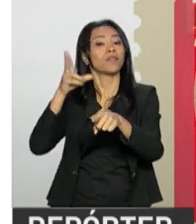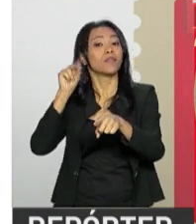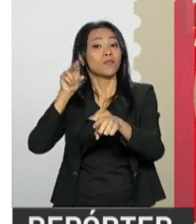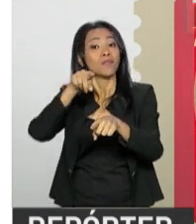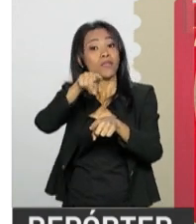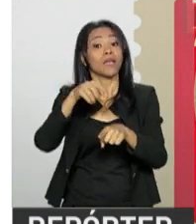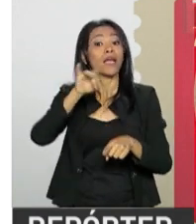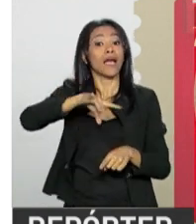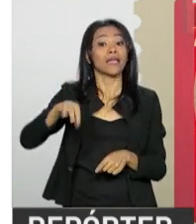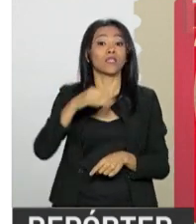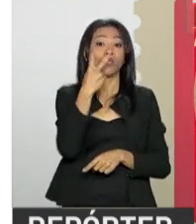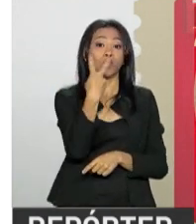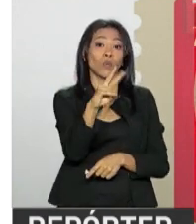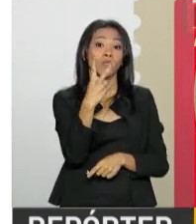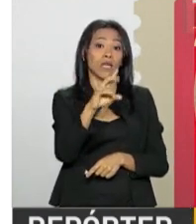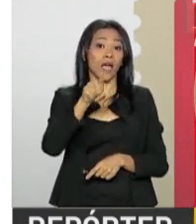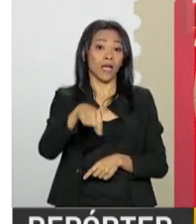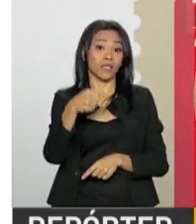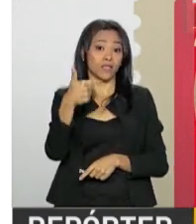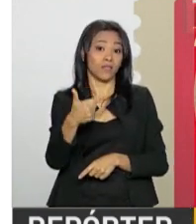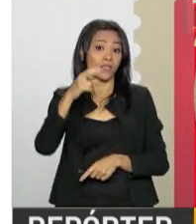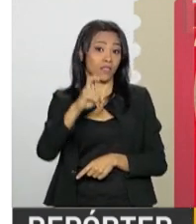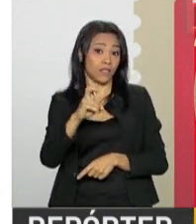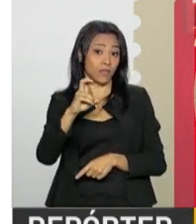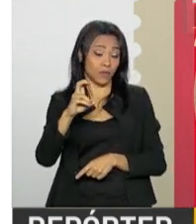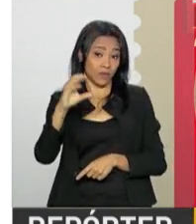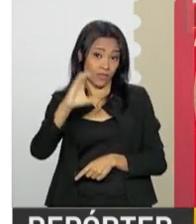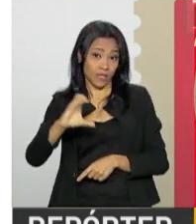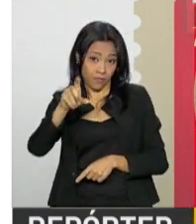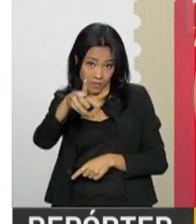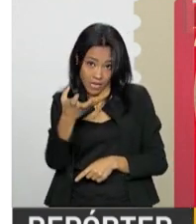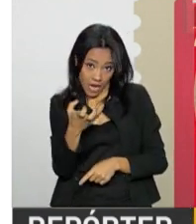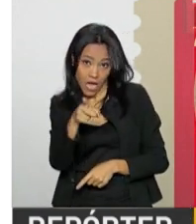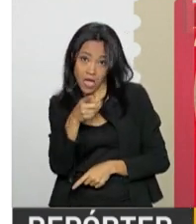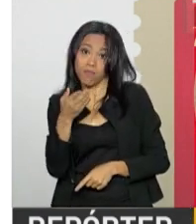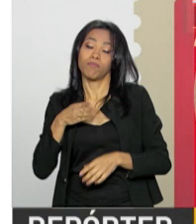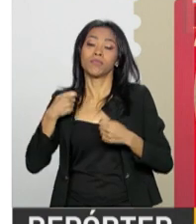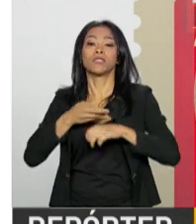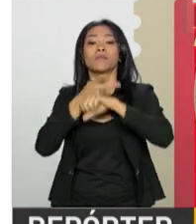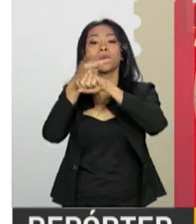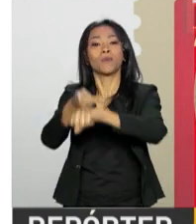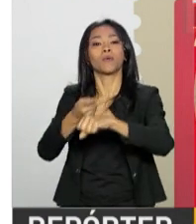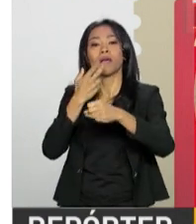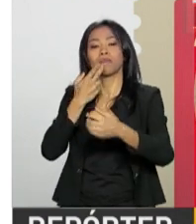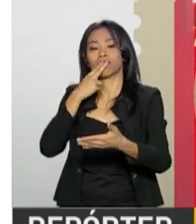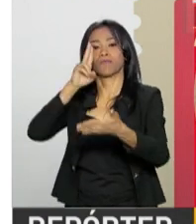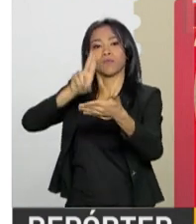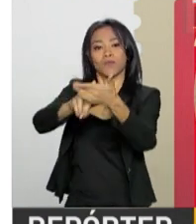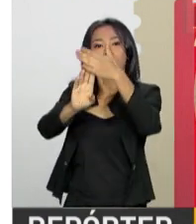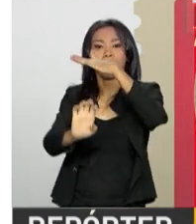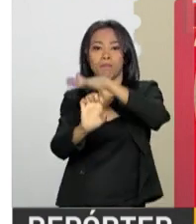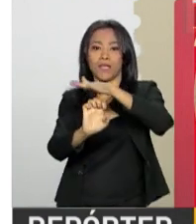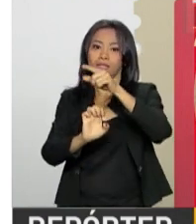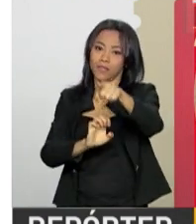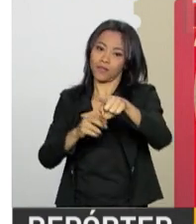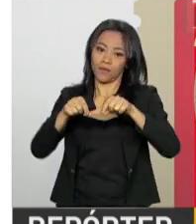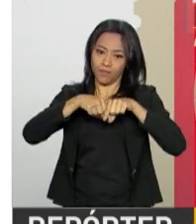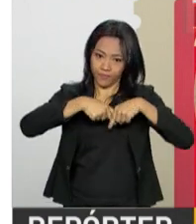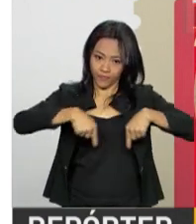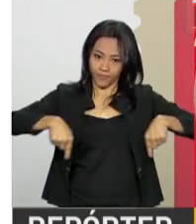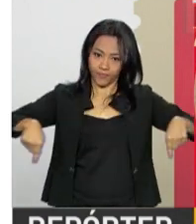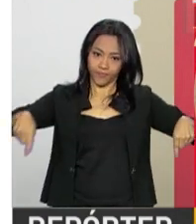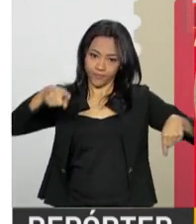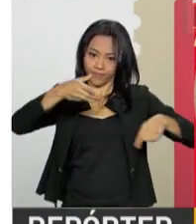e vinte e cinco centavos quem quiser um selo é só ir a uma agência dos correios ou na loja virtual o endereço é esse que